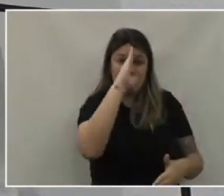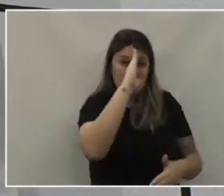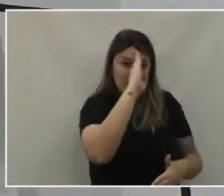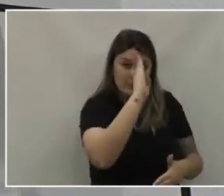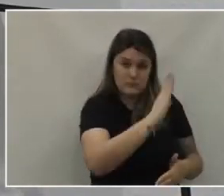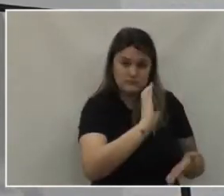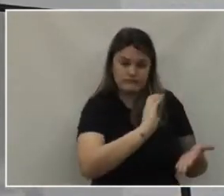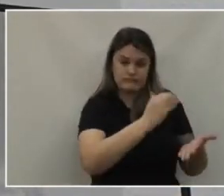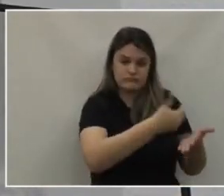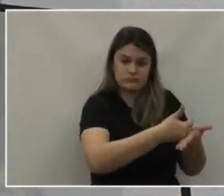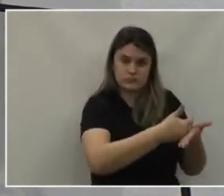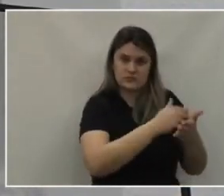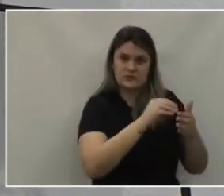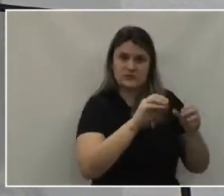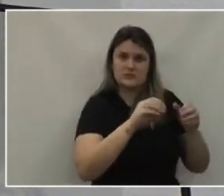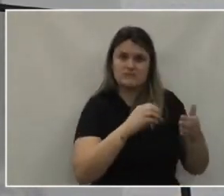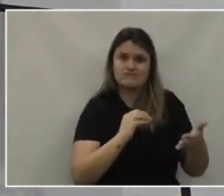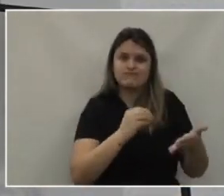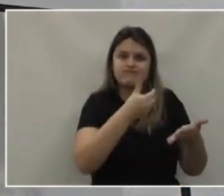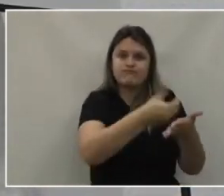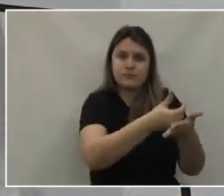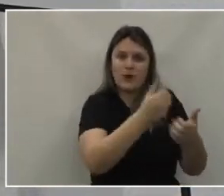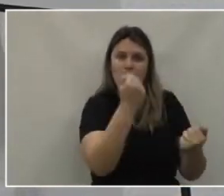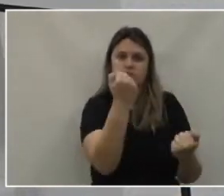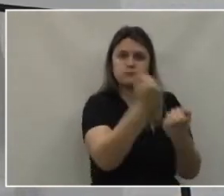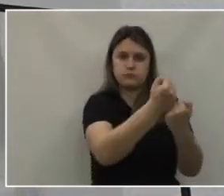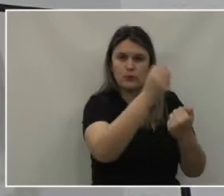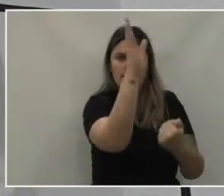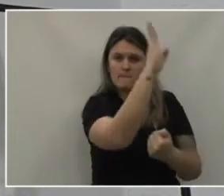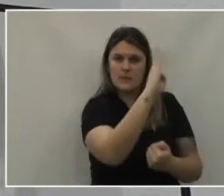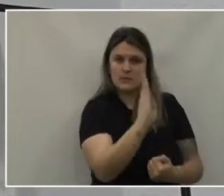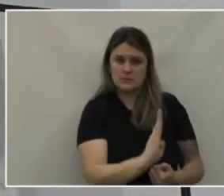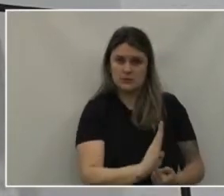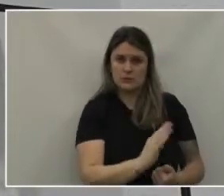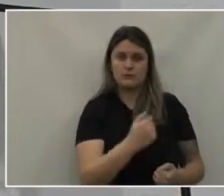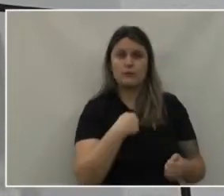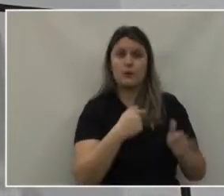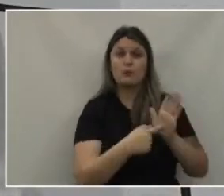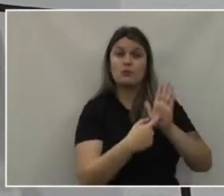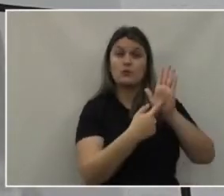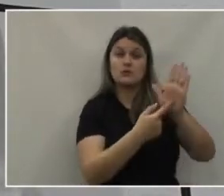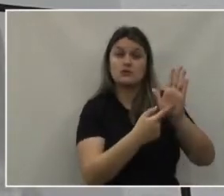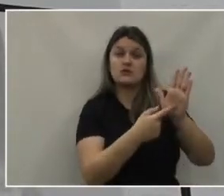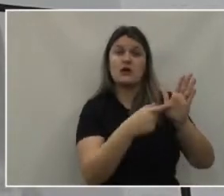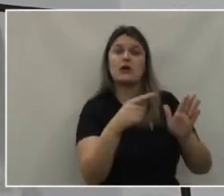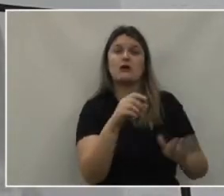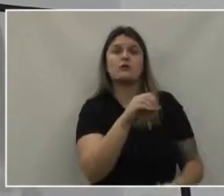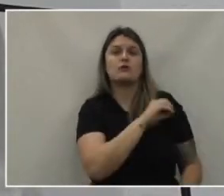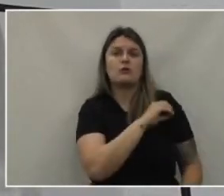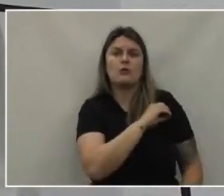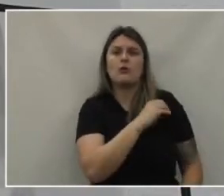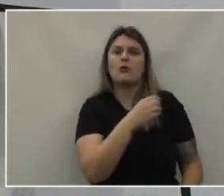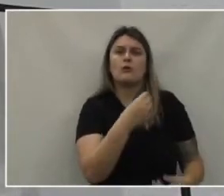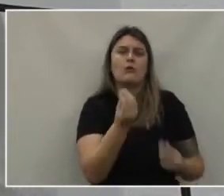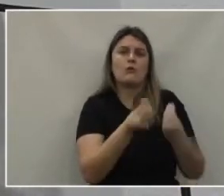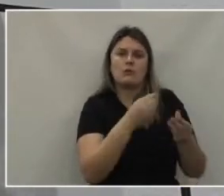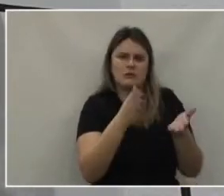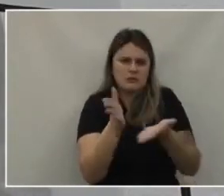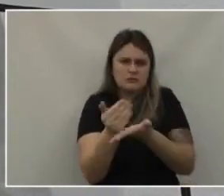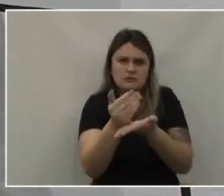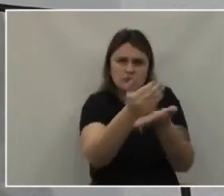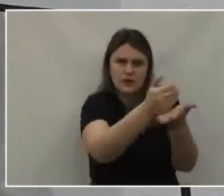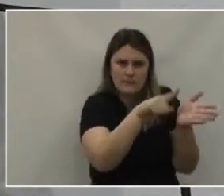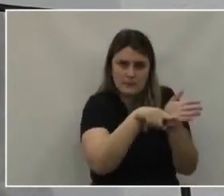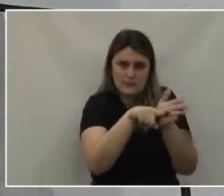Brasil. Eu gostaria de destacar aqui alguns números para dimensionar a importância do